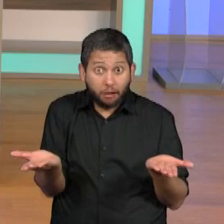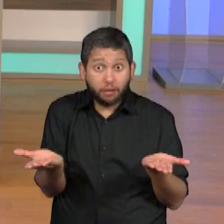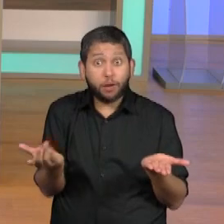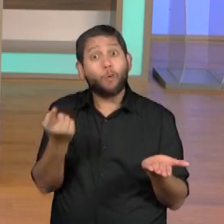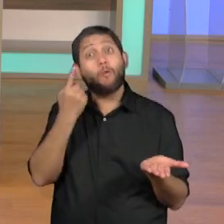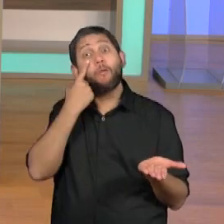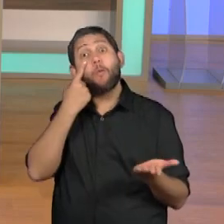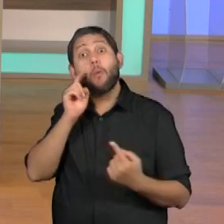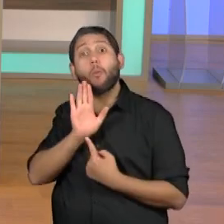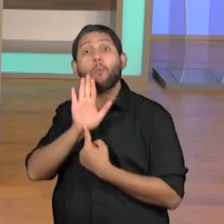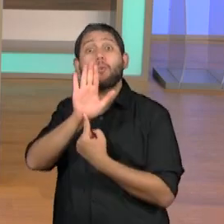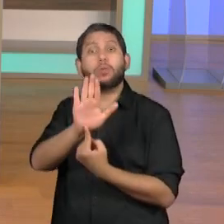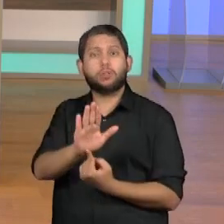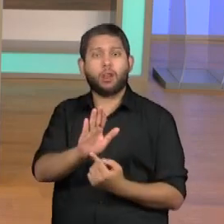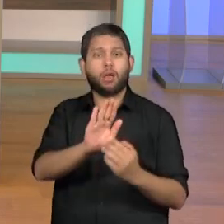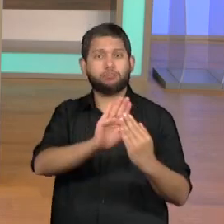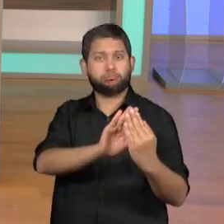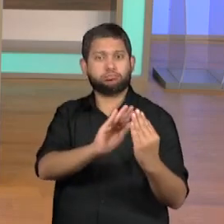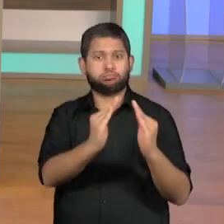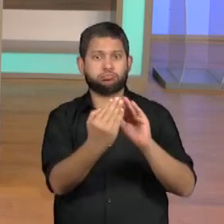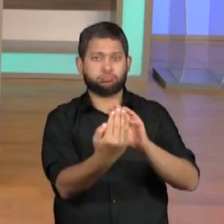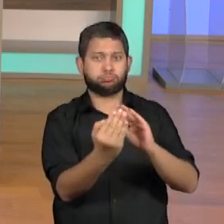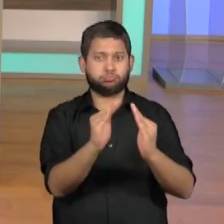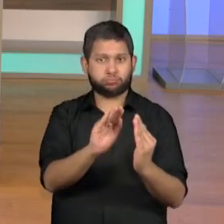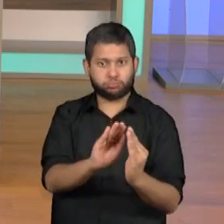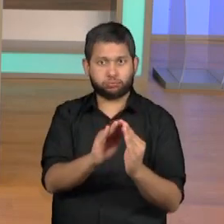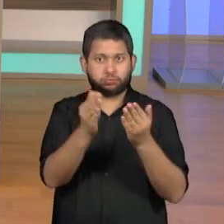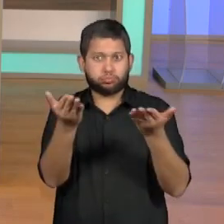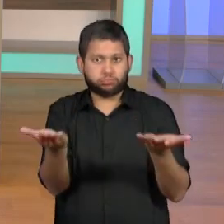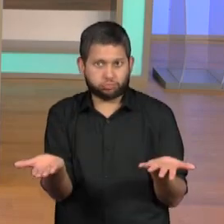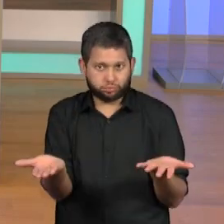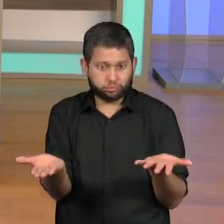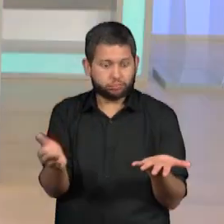observar no nosso slide. Olha só.